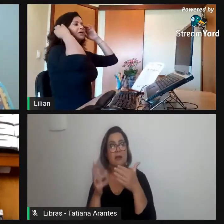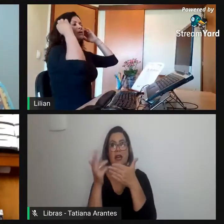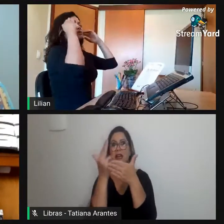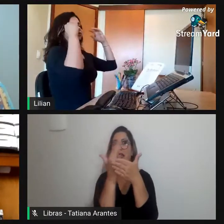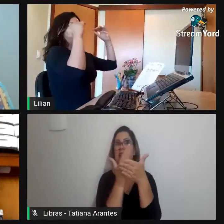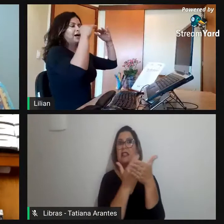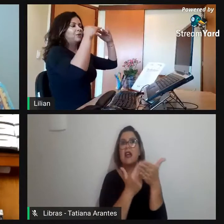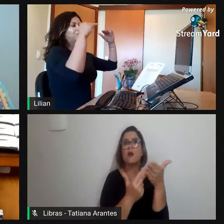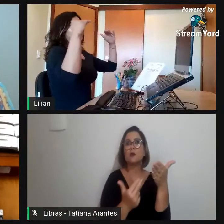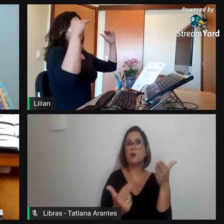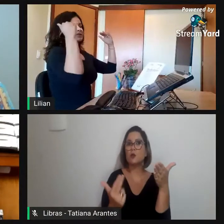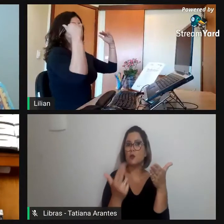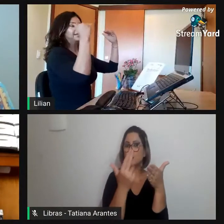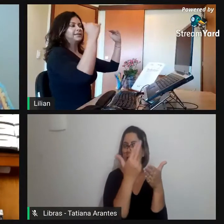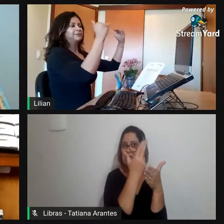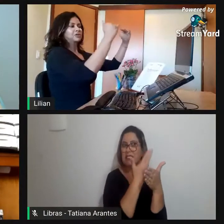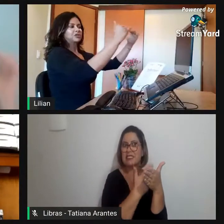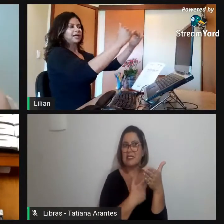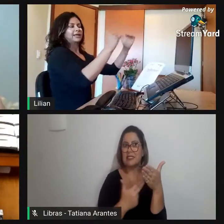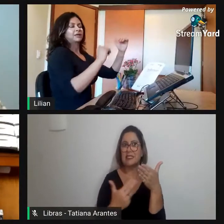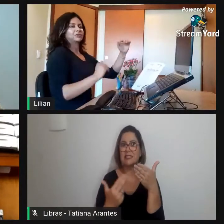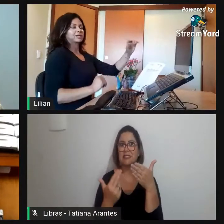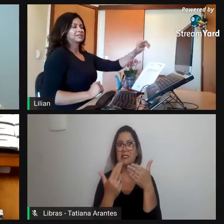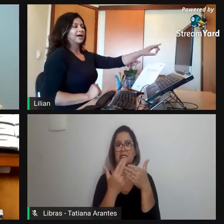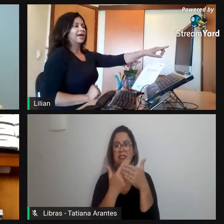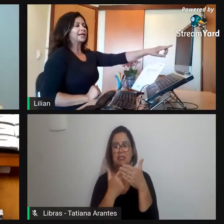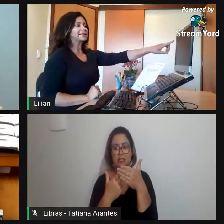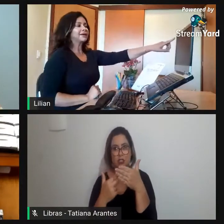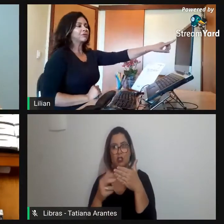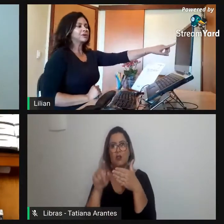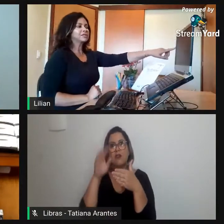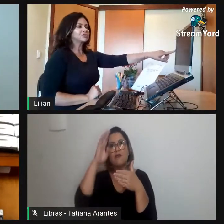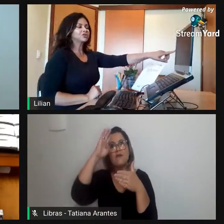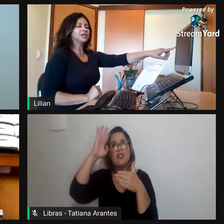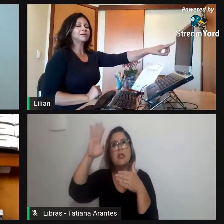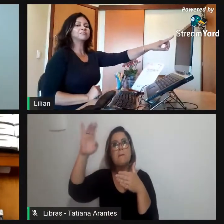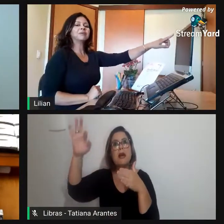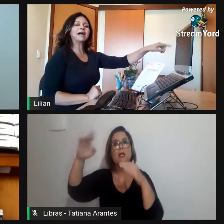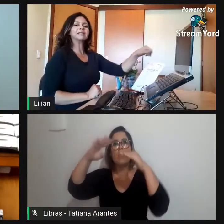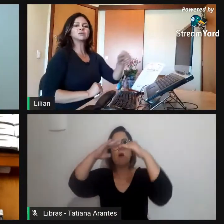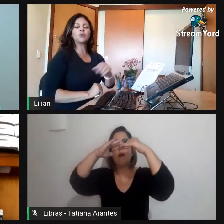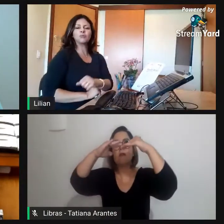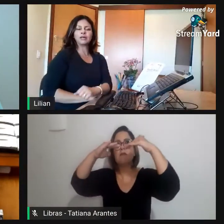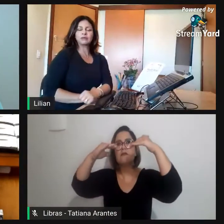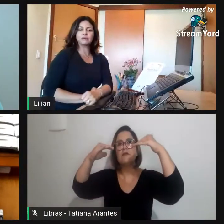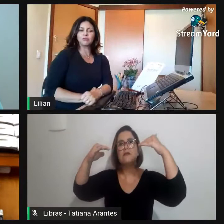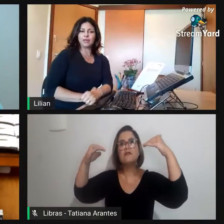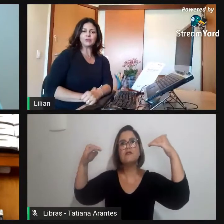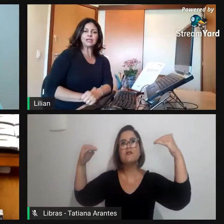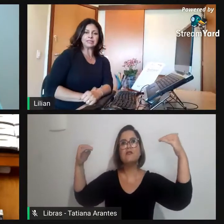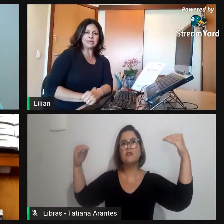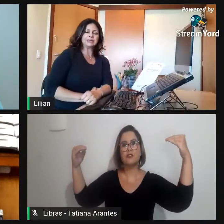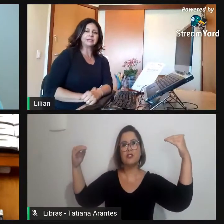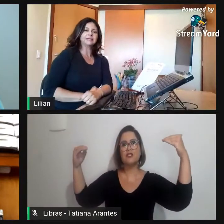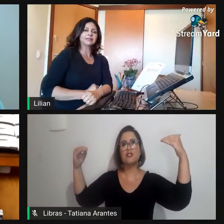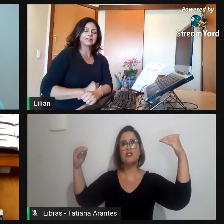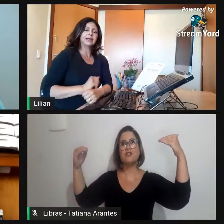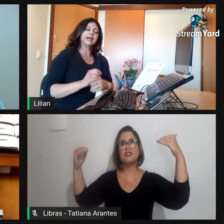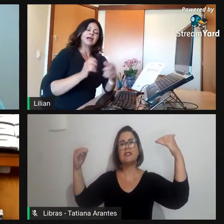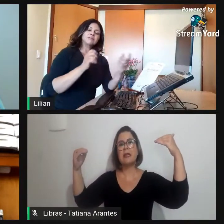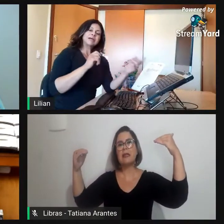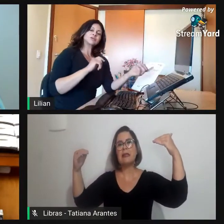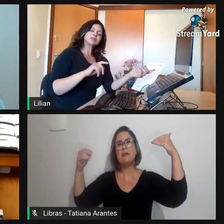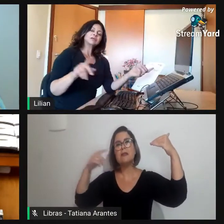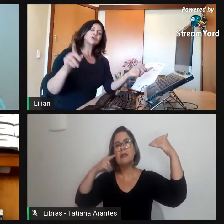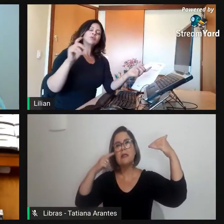essa linha horizontal, né, essa linha imaginária que passar, ela deve coincidir mais com o meio da tela,